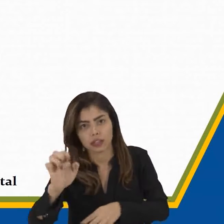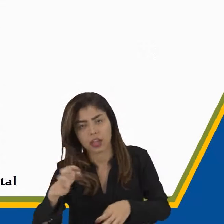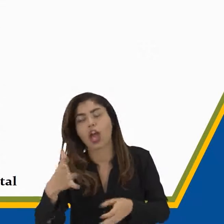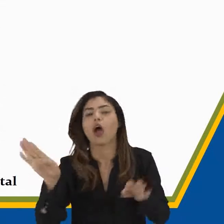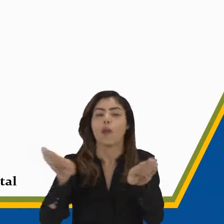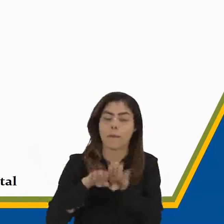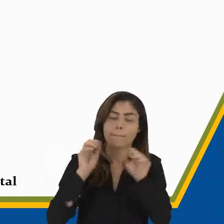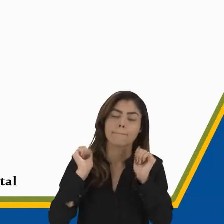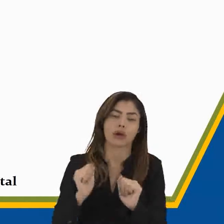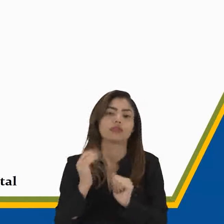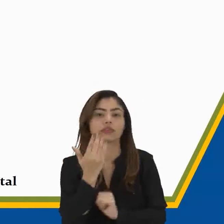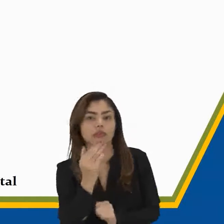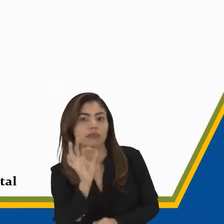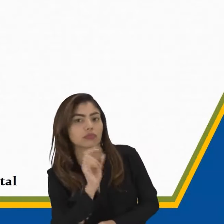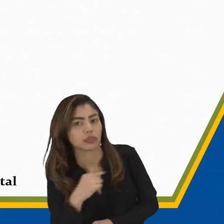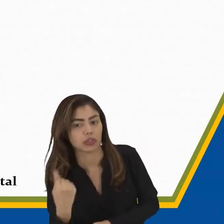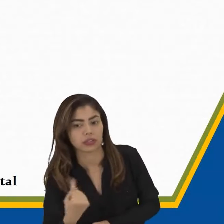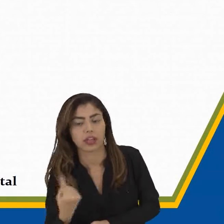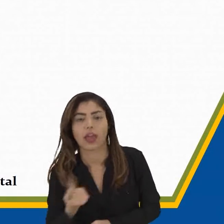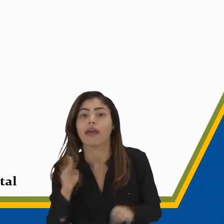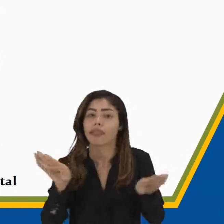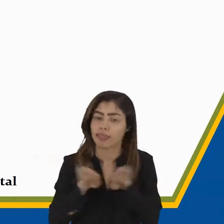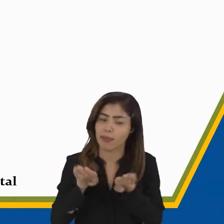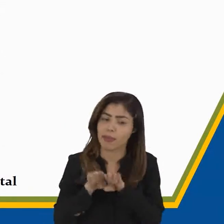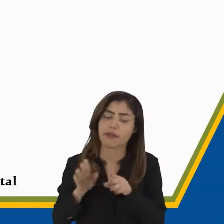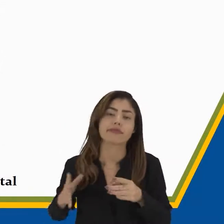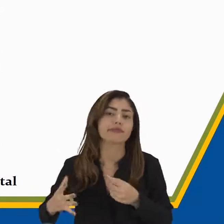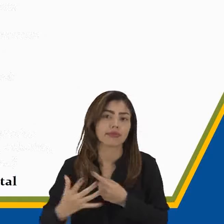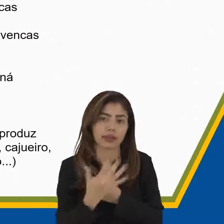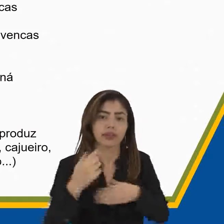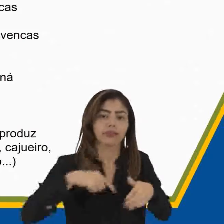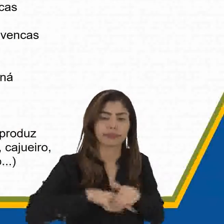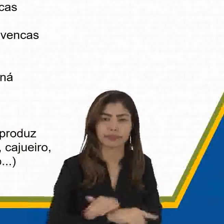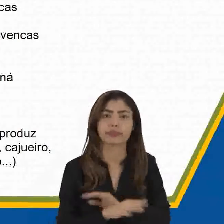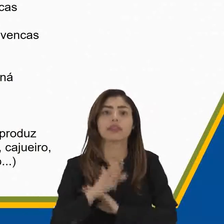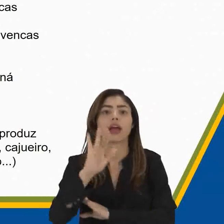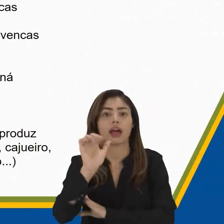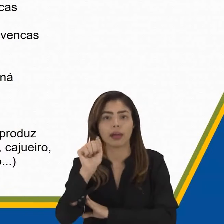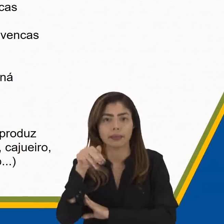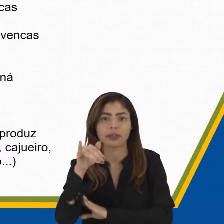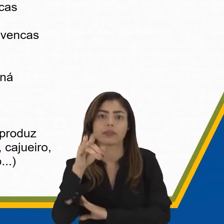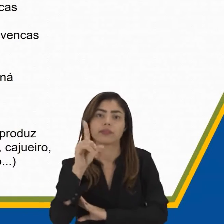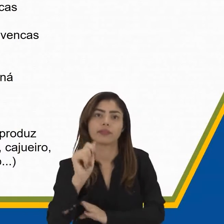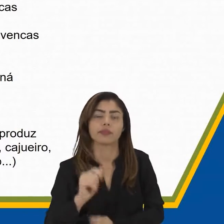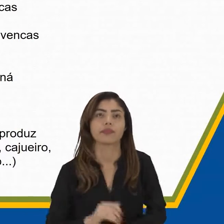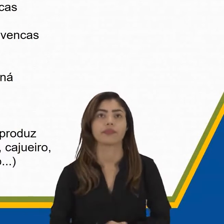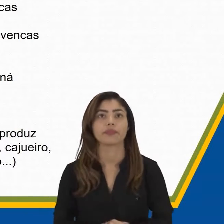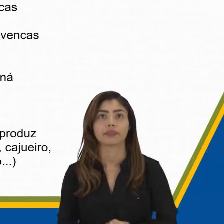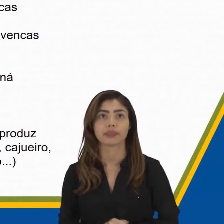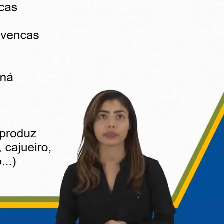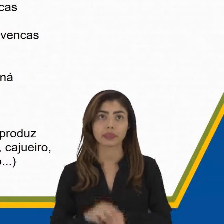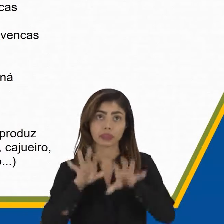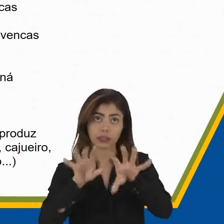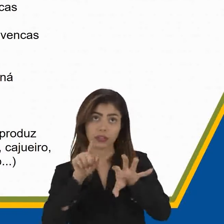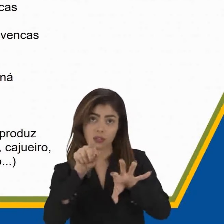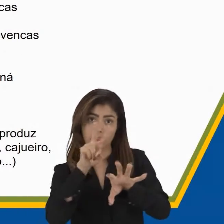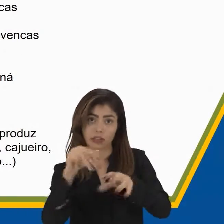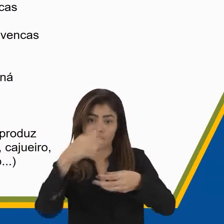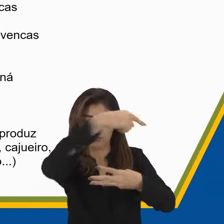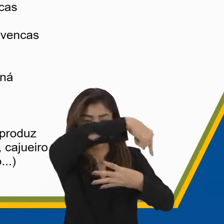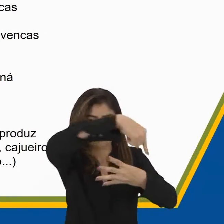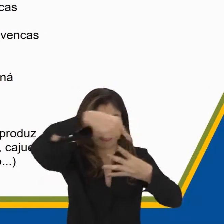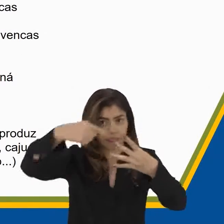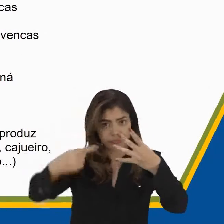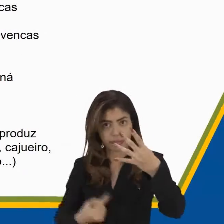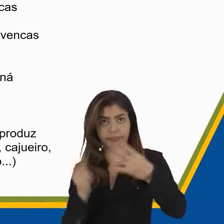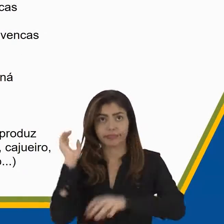seu próprio alimento e armazenar, principalmente, amido. Aqui nós vamos ter os representantes